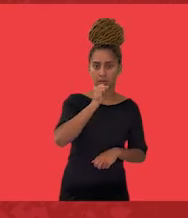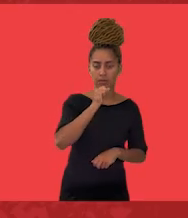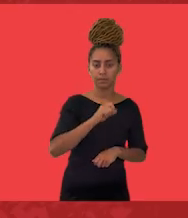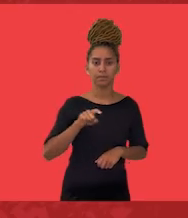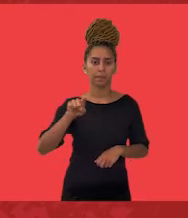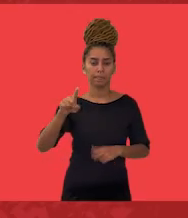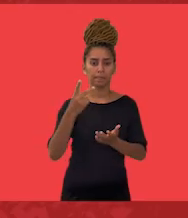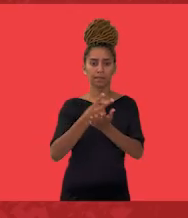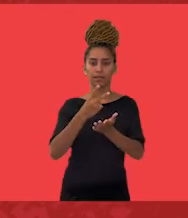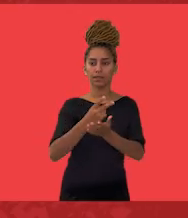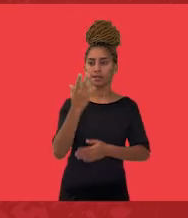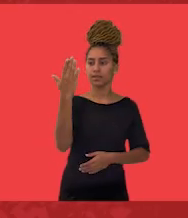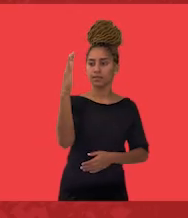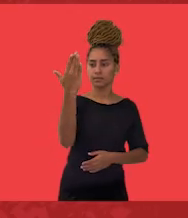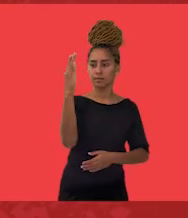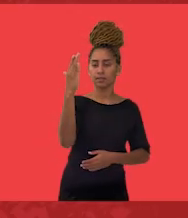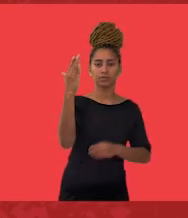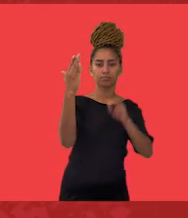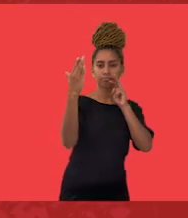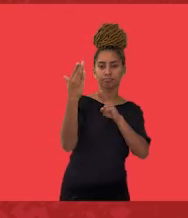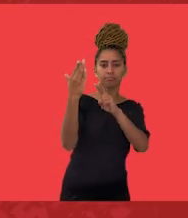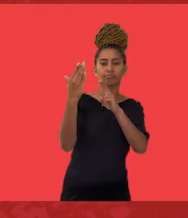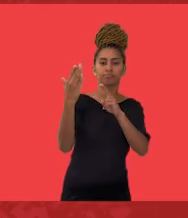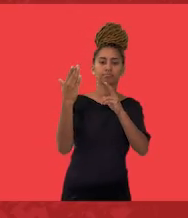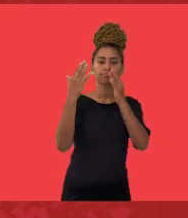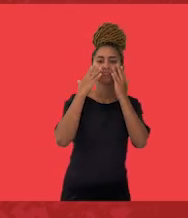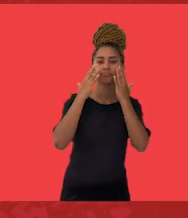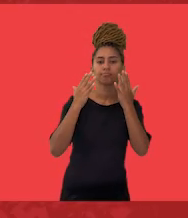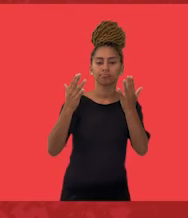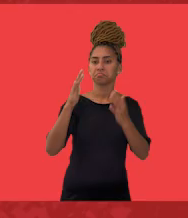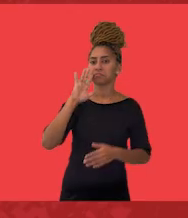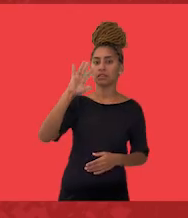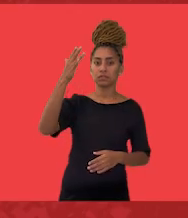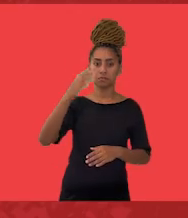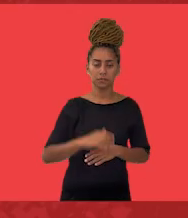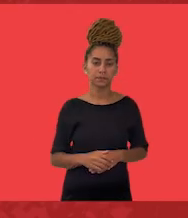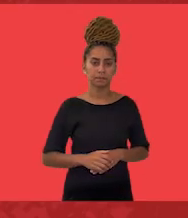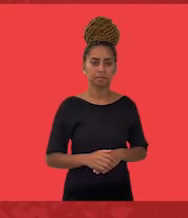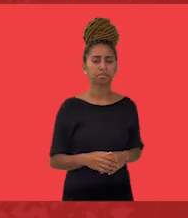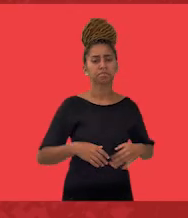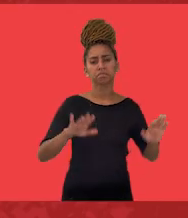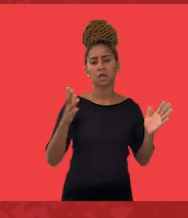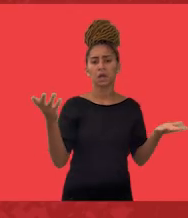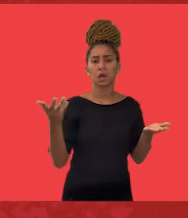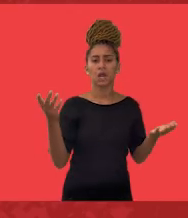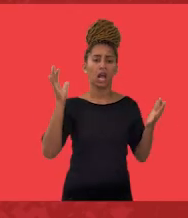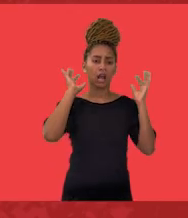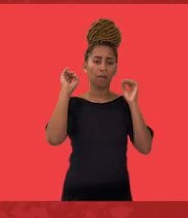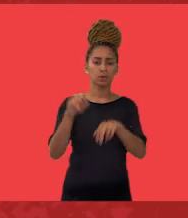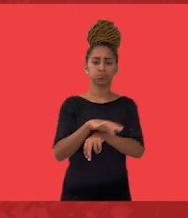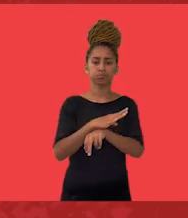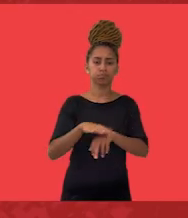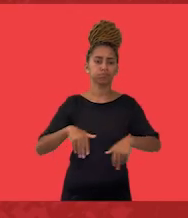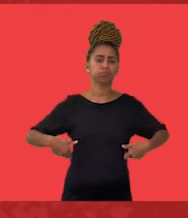afiar suas unhas. Eliana e a dança do Chihuahua reinava absoluta em um